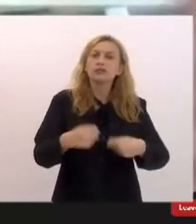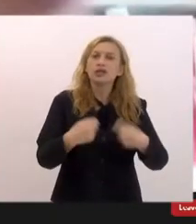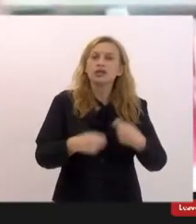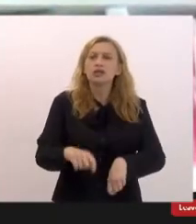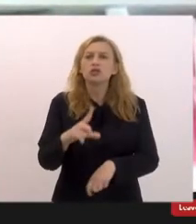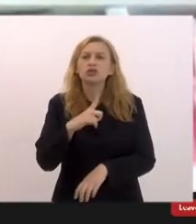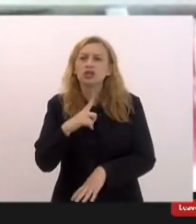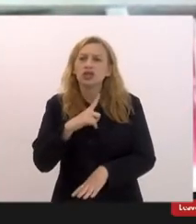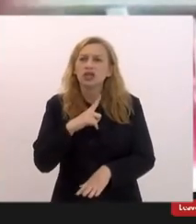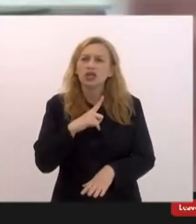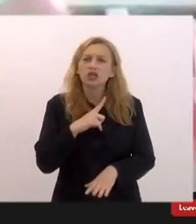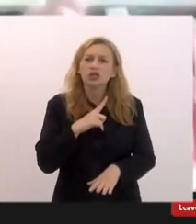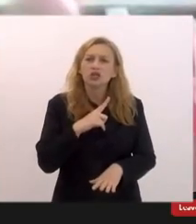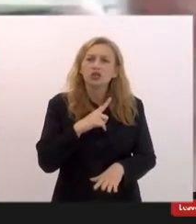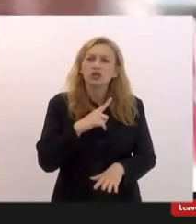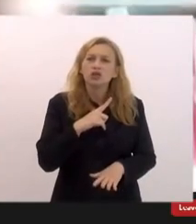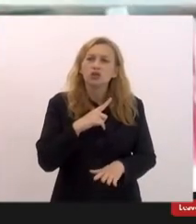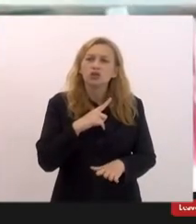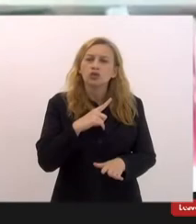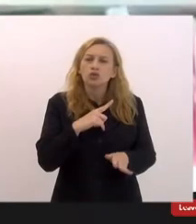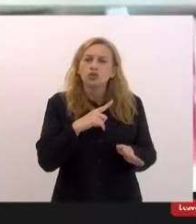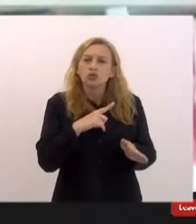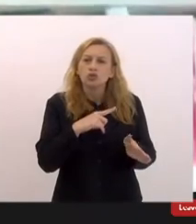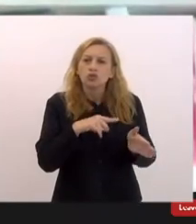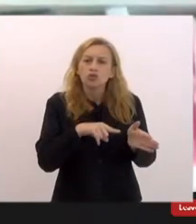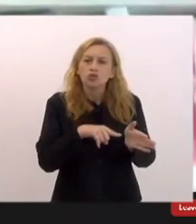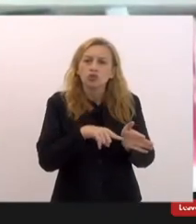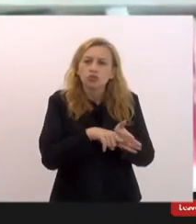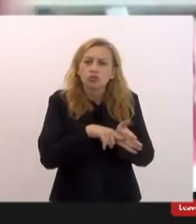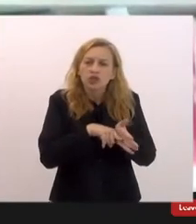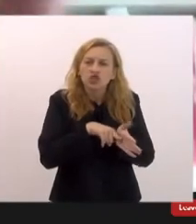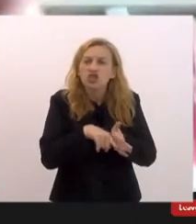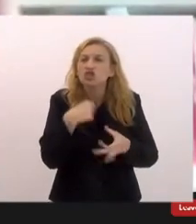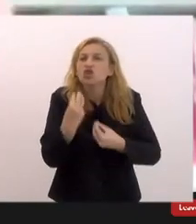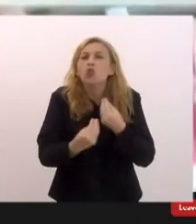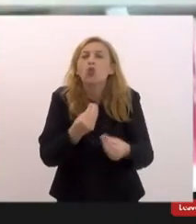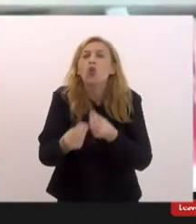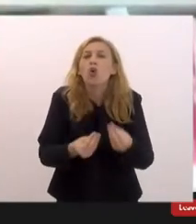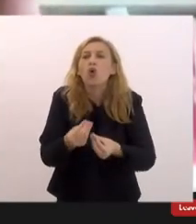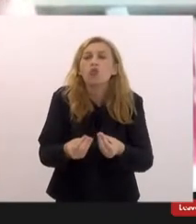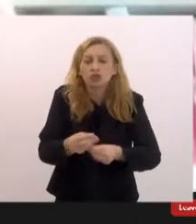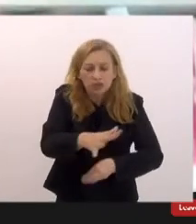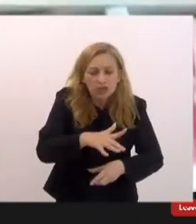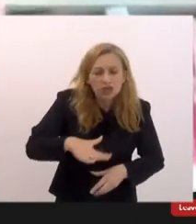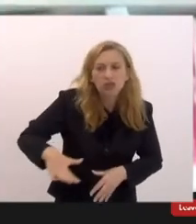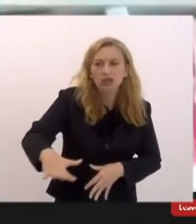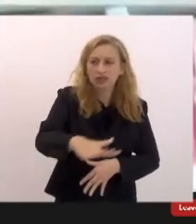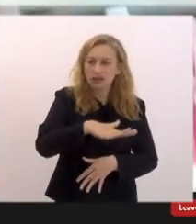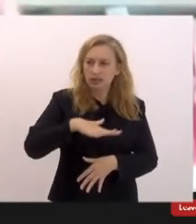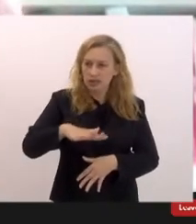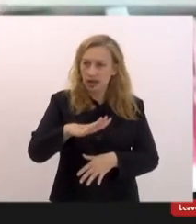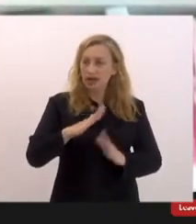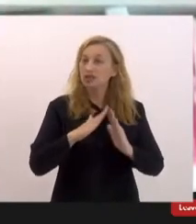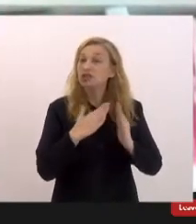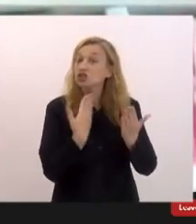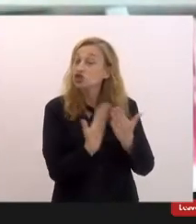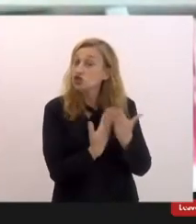um diagnóstico, um perfil de como esses espaços, esses